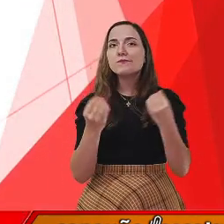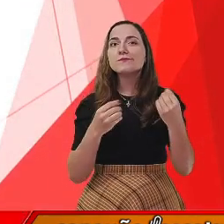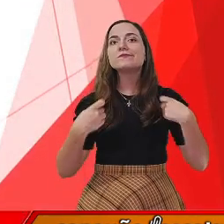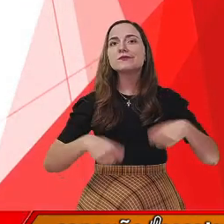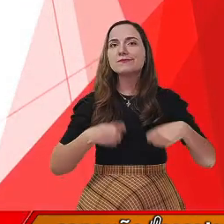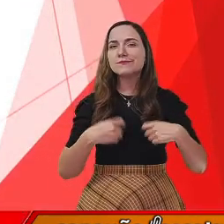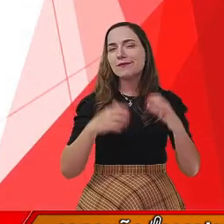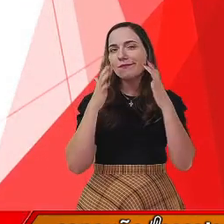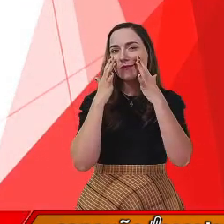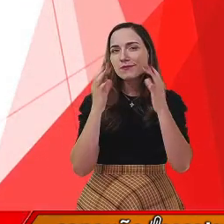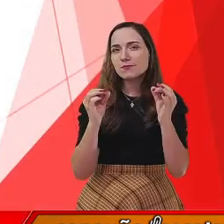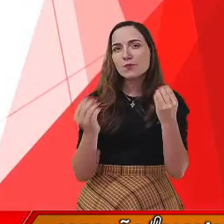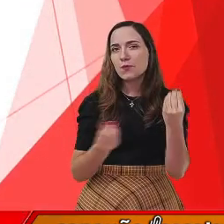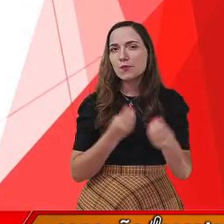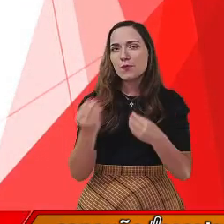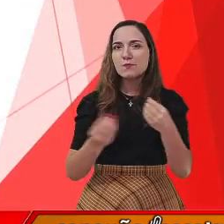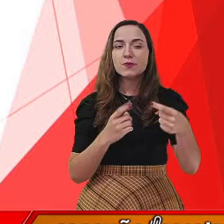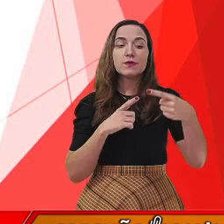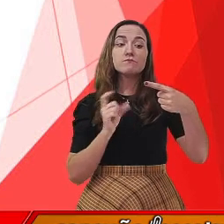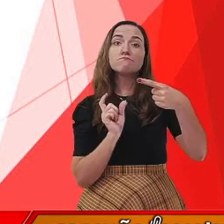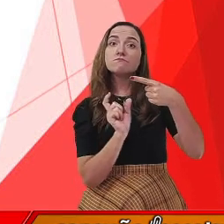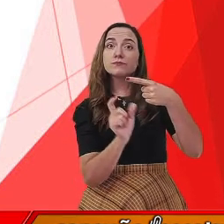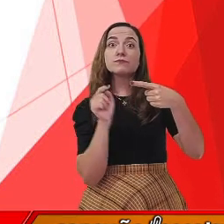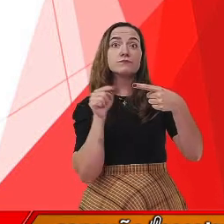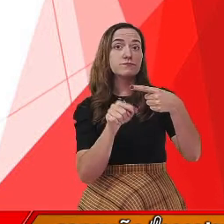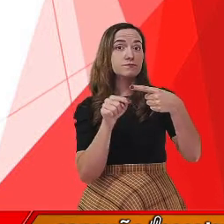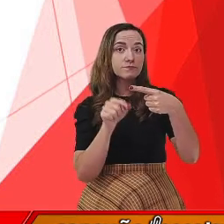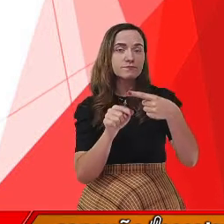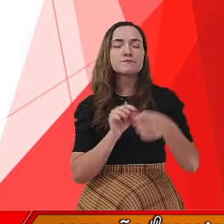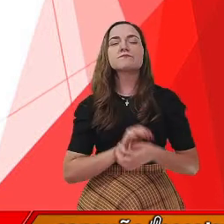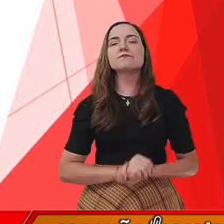denominador. No primeiro caso, para os